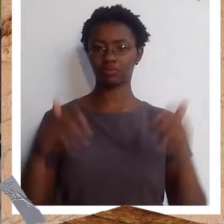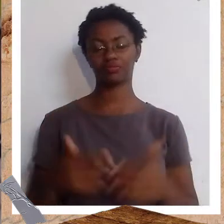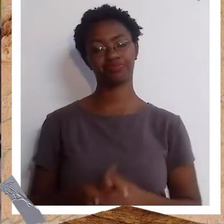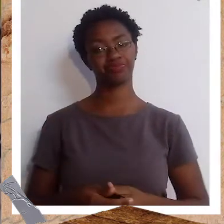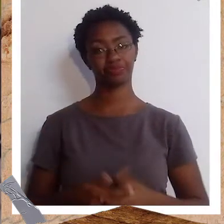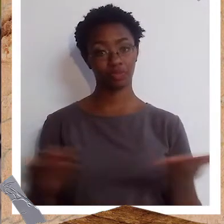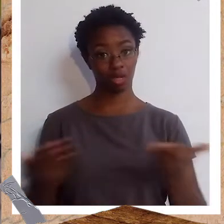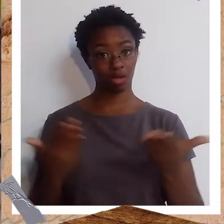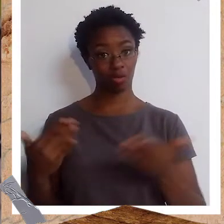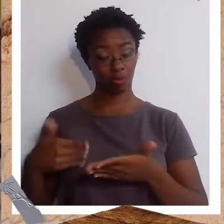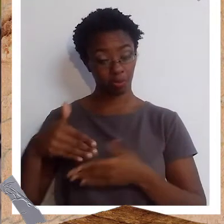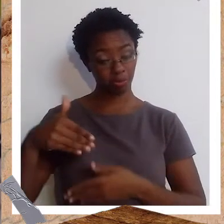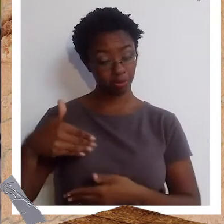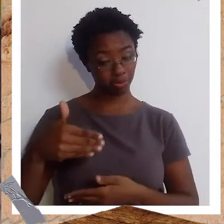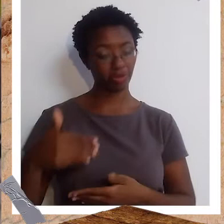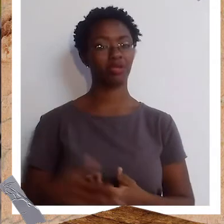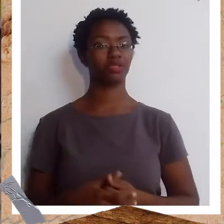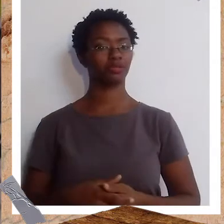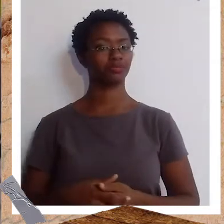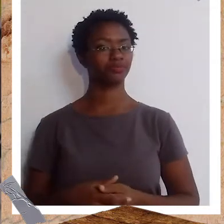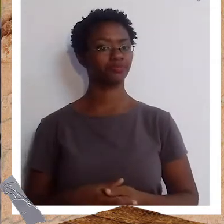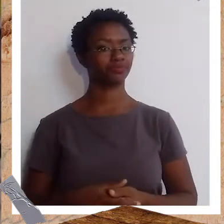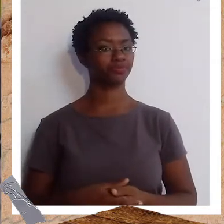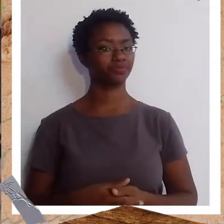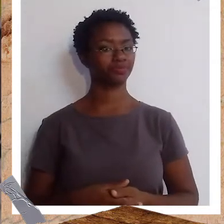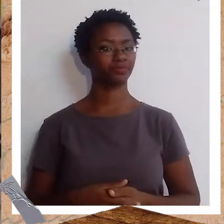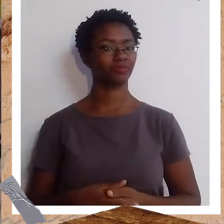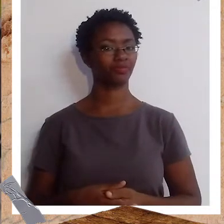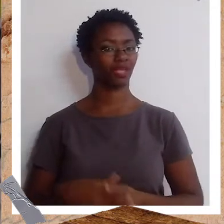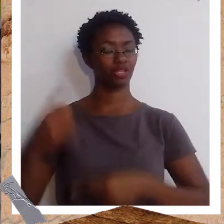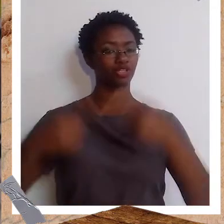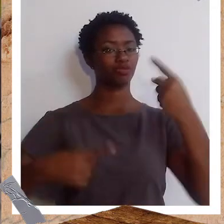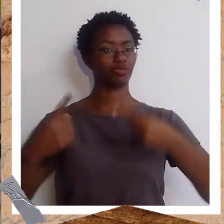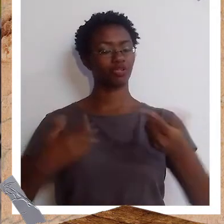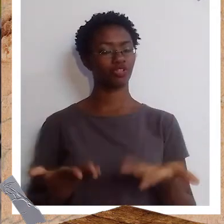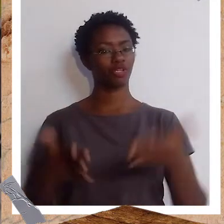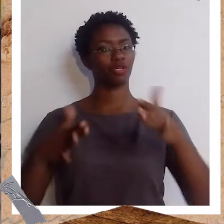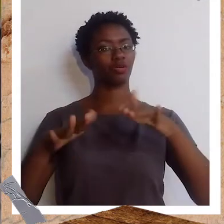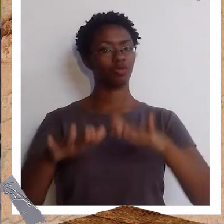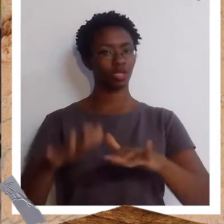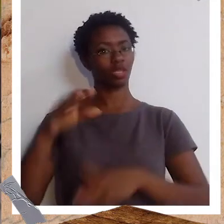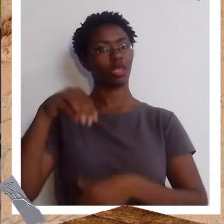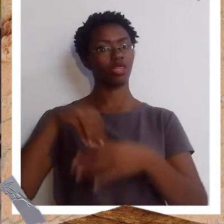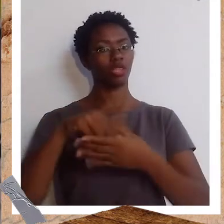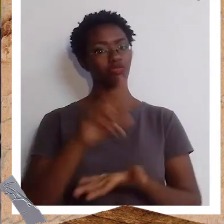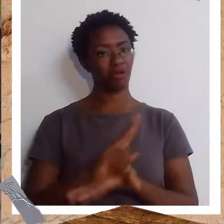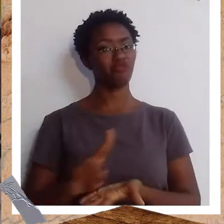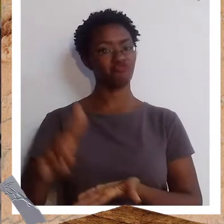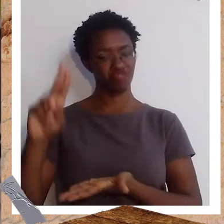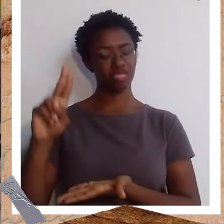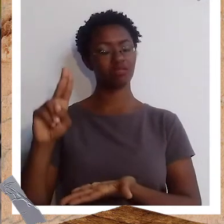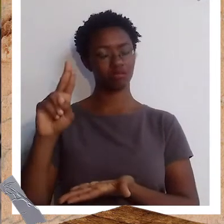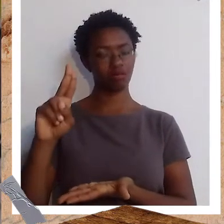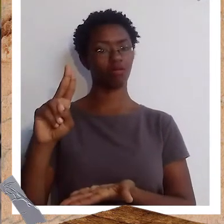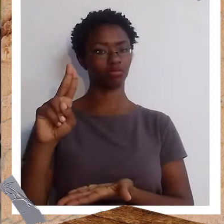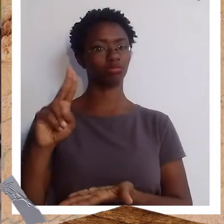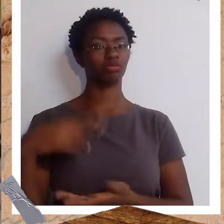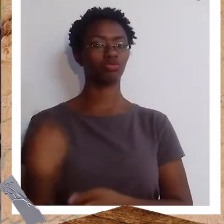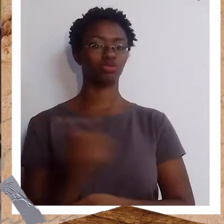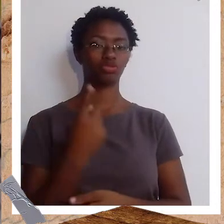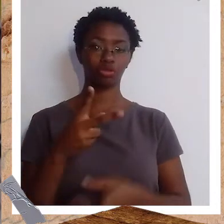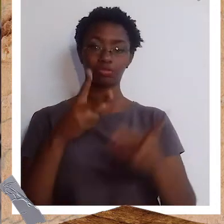Recentemente, muito recentemente, né, com as políticas de inclusão nas universidades, nós